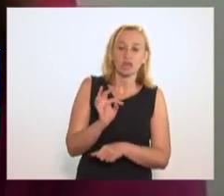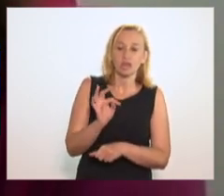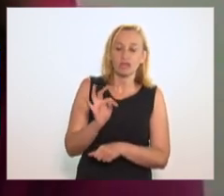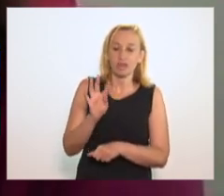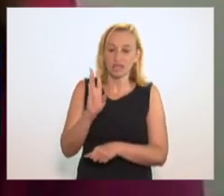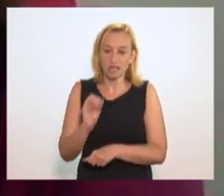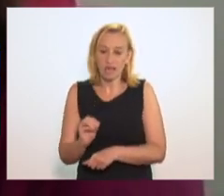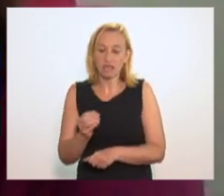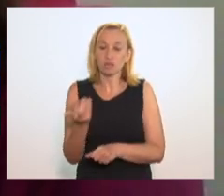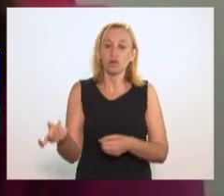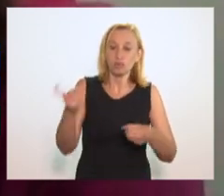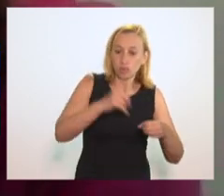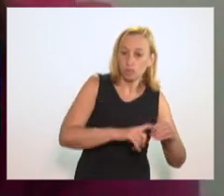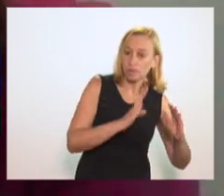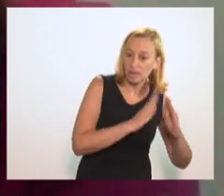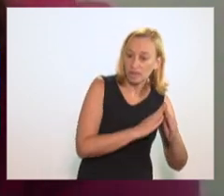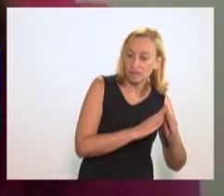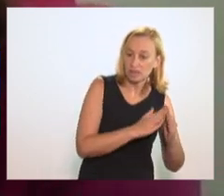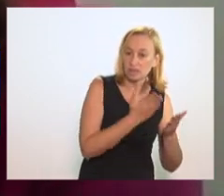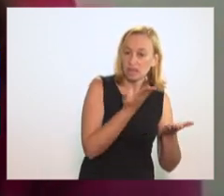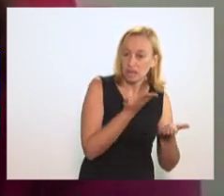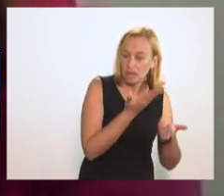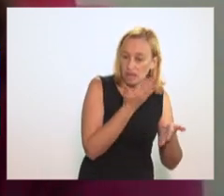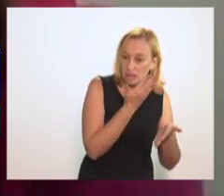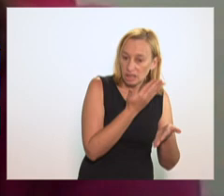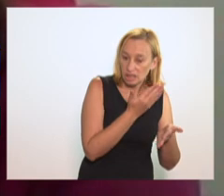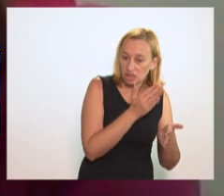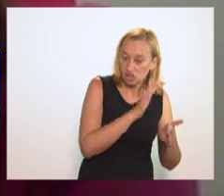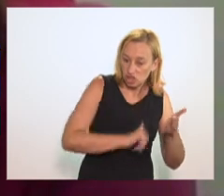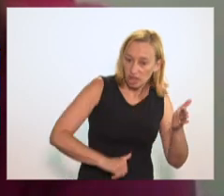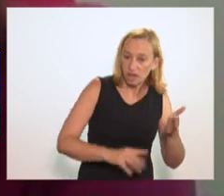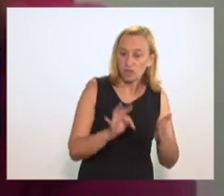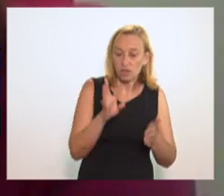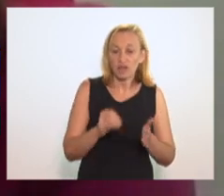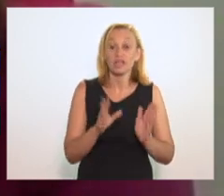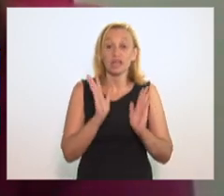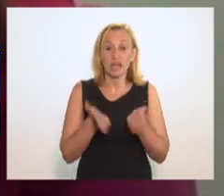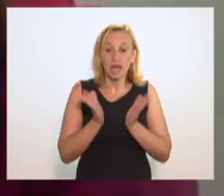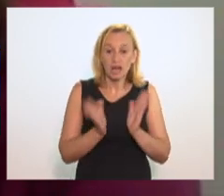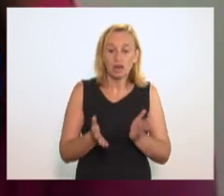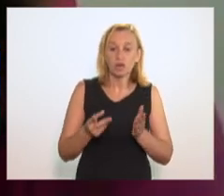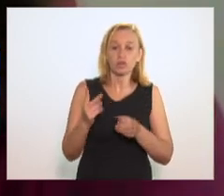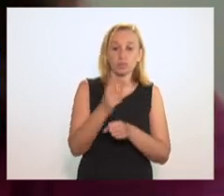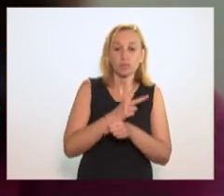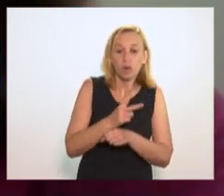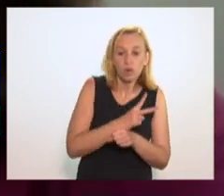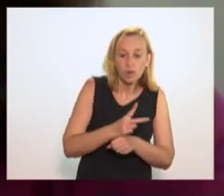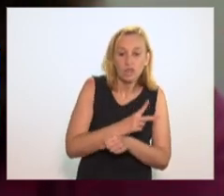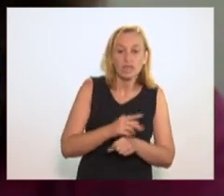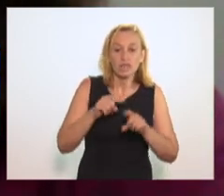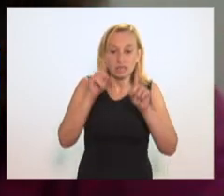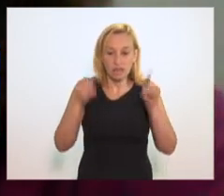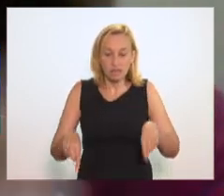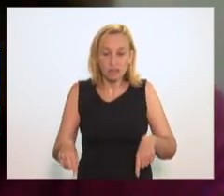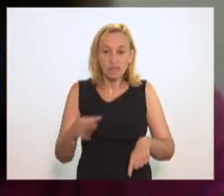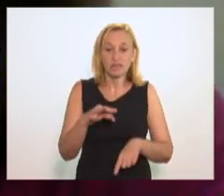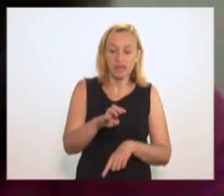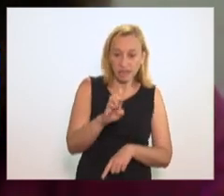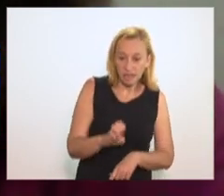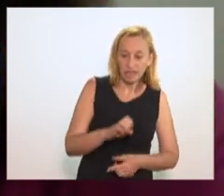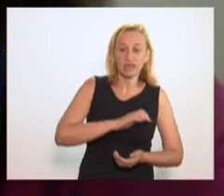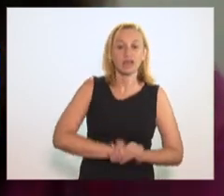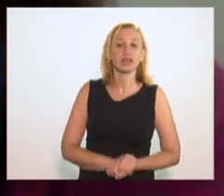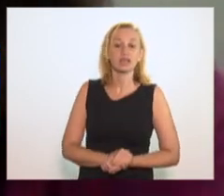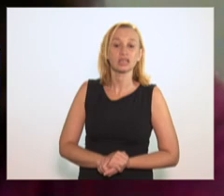a essa casa foi derrubado o veto e agora nós fomos procurados pelos servidores da Faietec